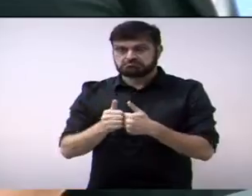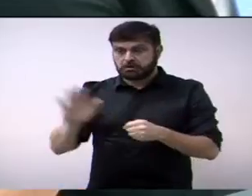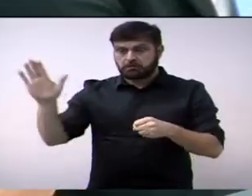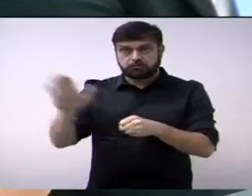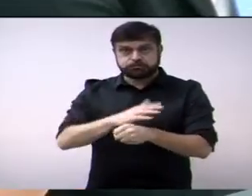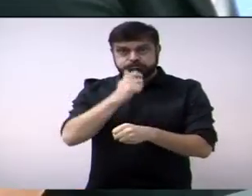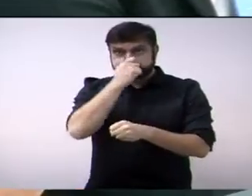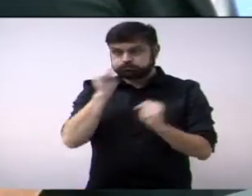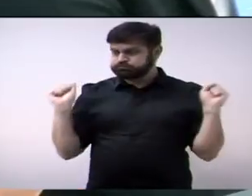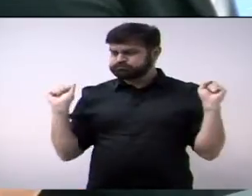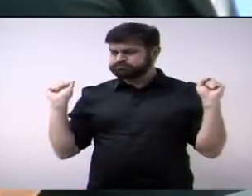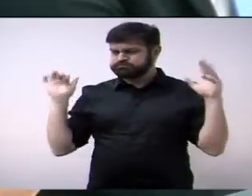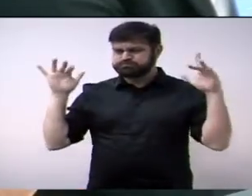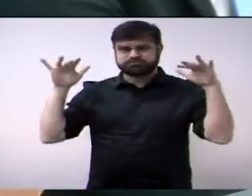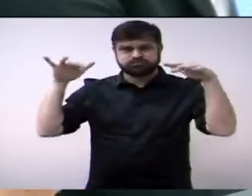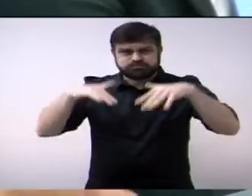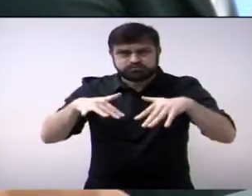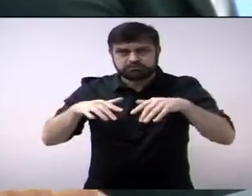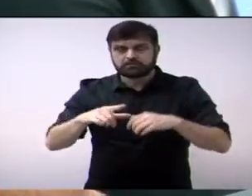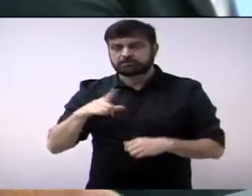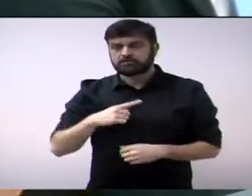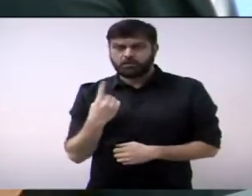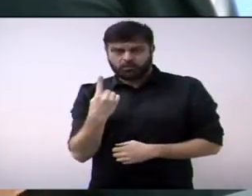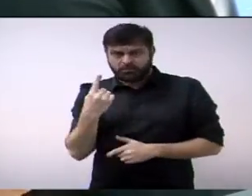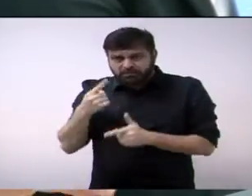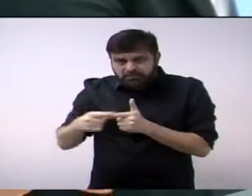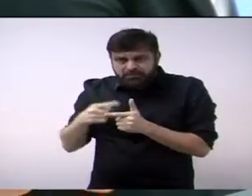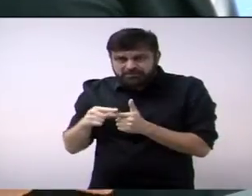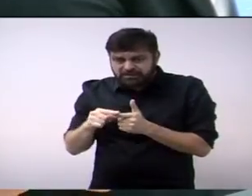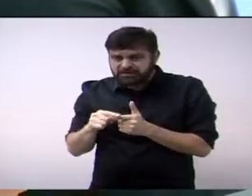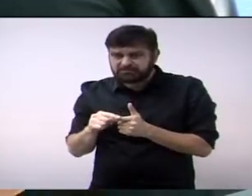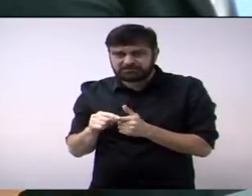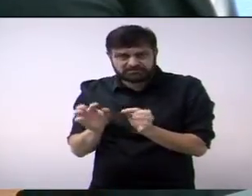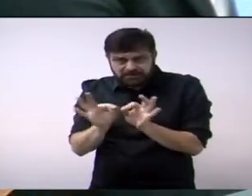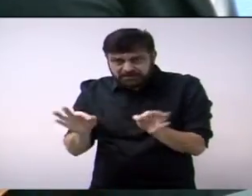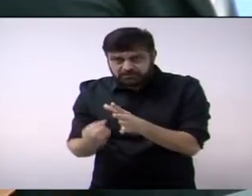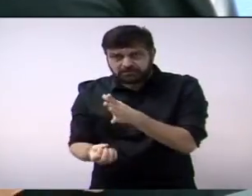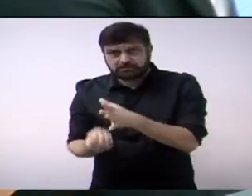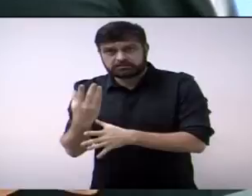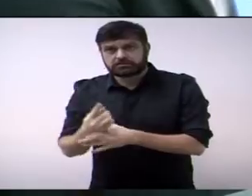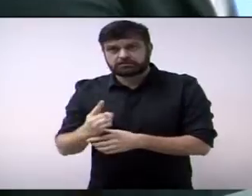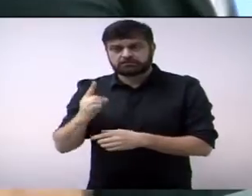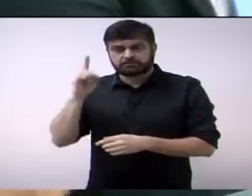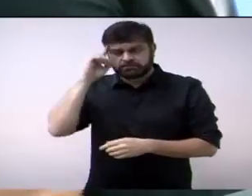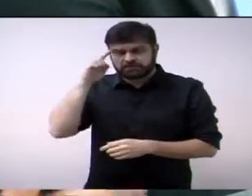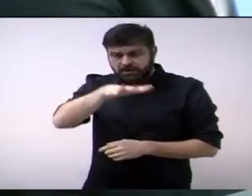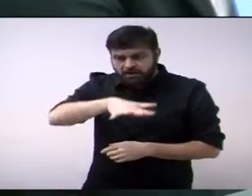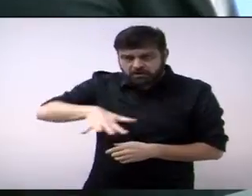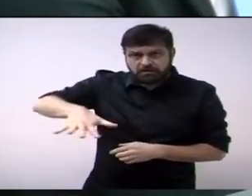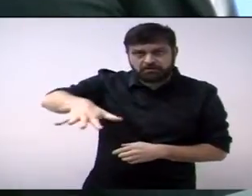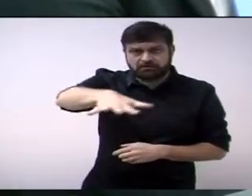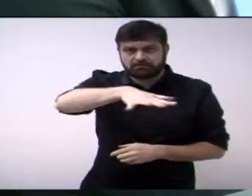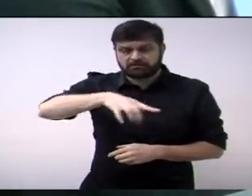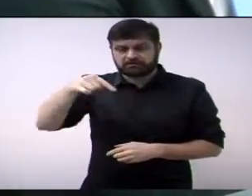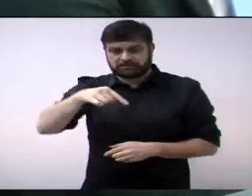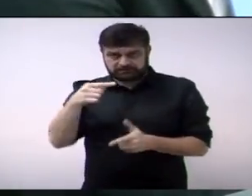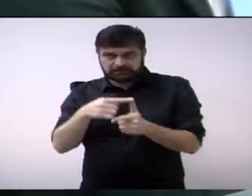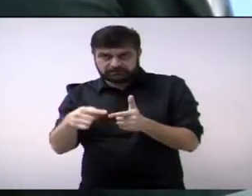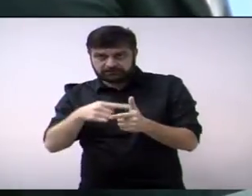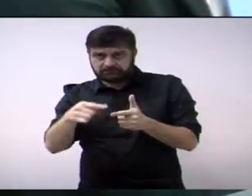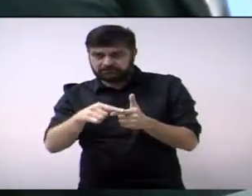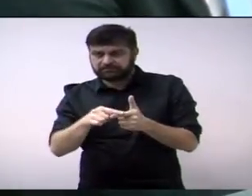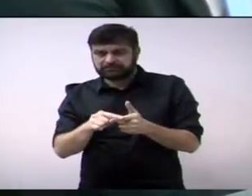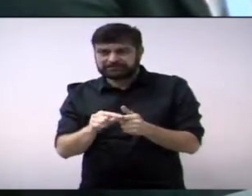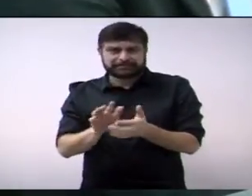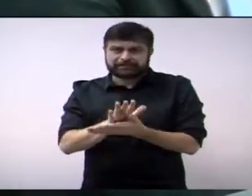gente. Chegou até a mim apenas um percalço lá no dia da questão da área central, questão dos dinos, mas